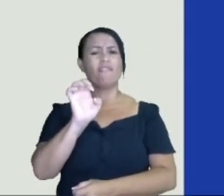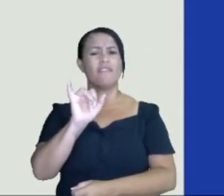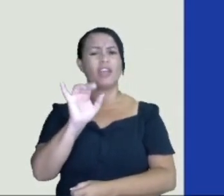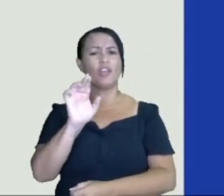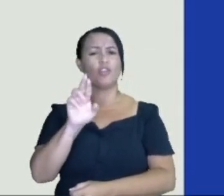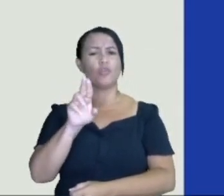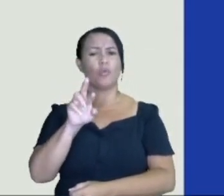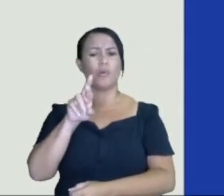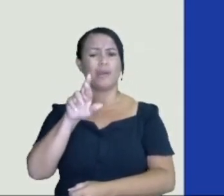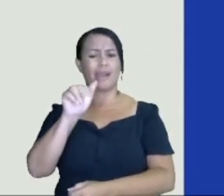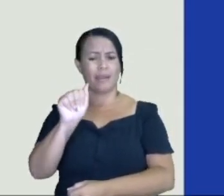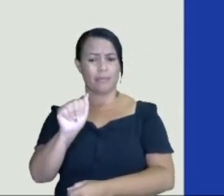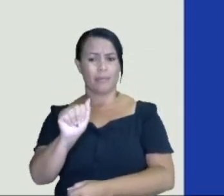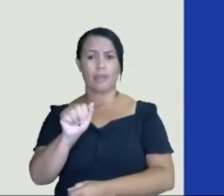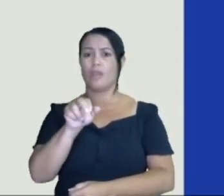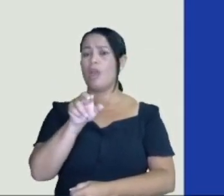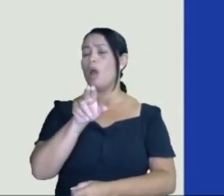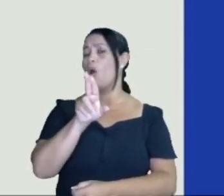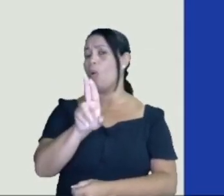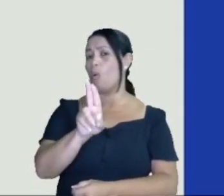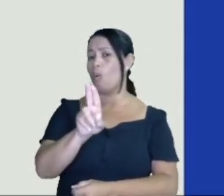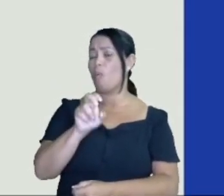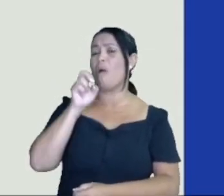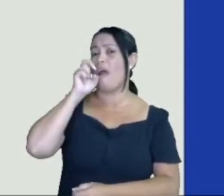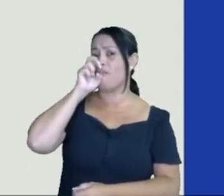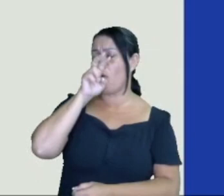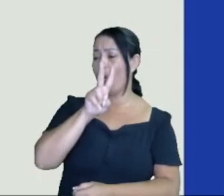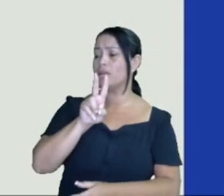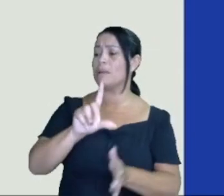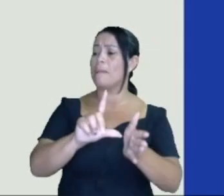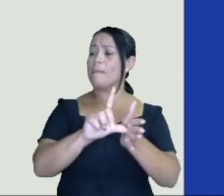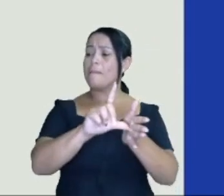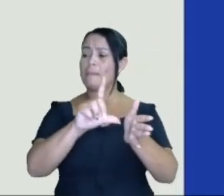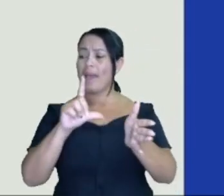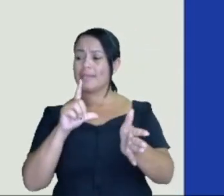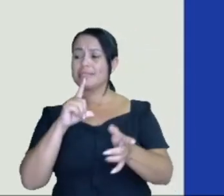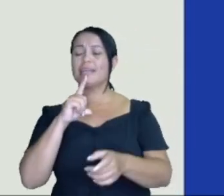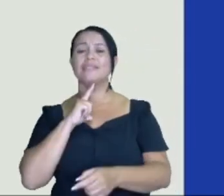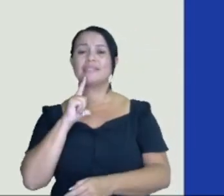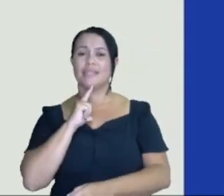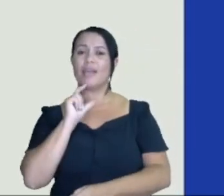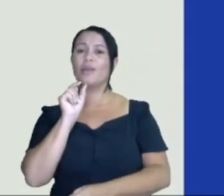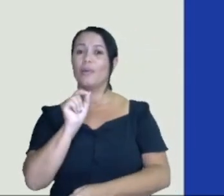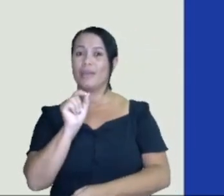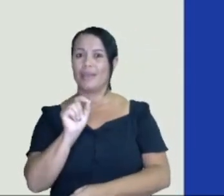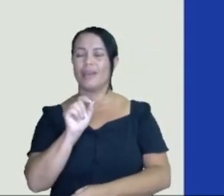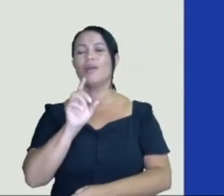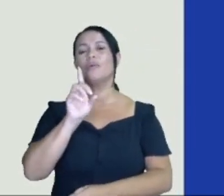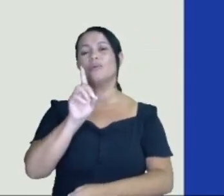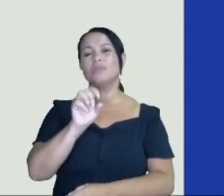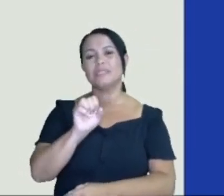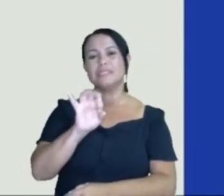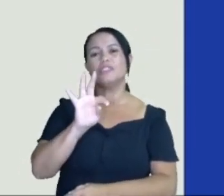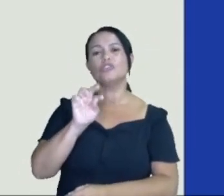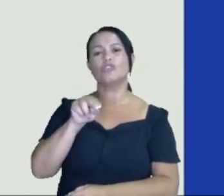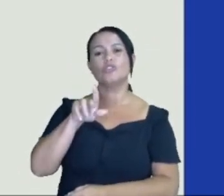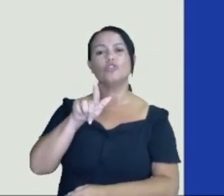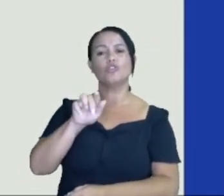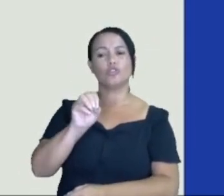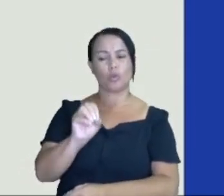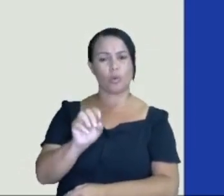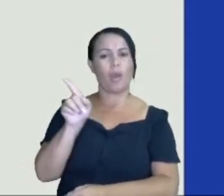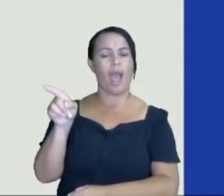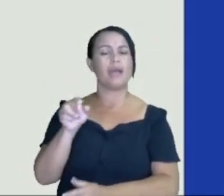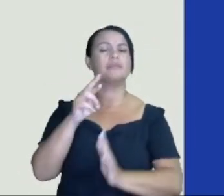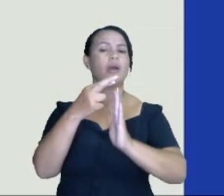O U é a palavra mais forte. Mas antes dele a gente tem um ditongo. O E e o I. Então, essa é